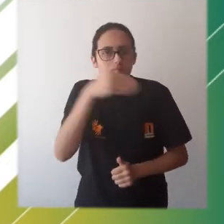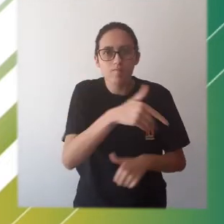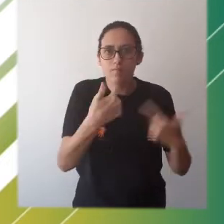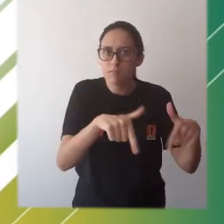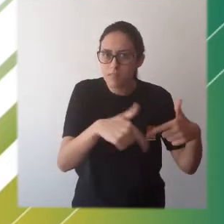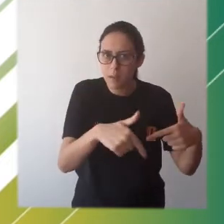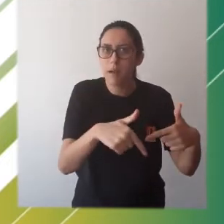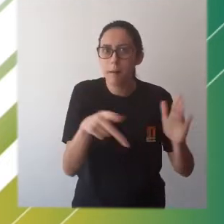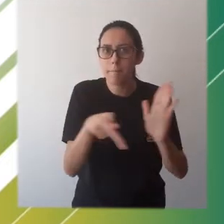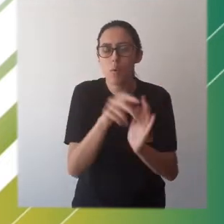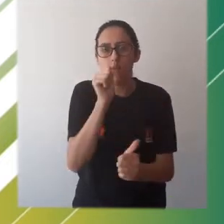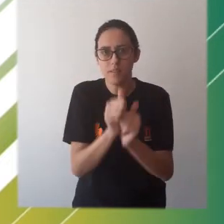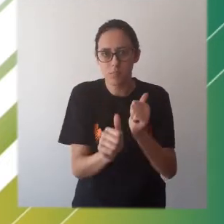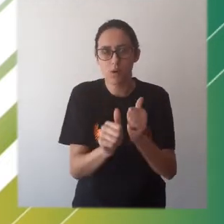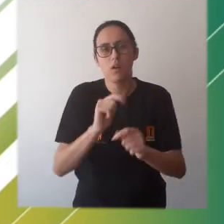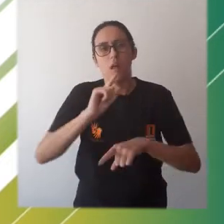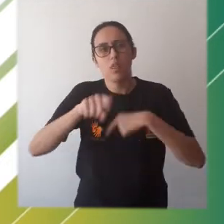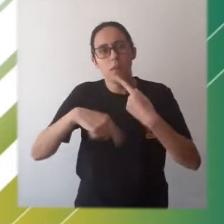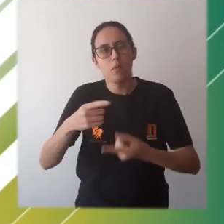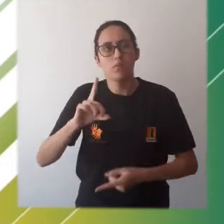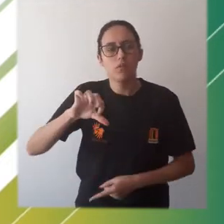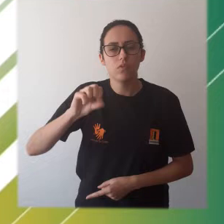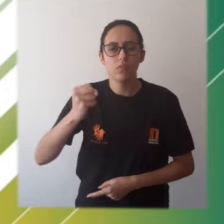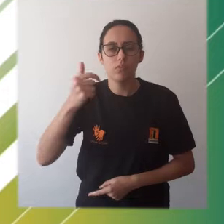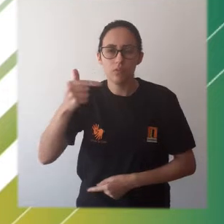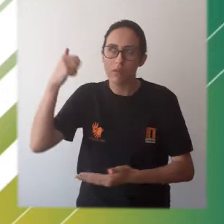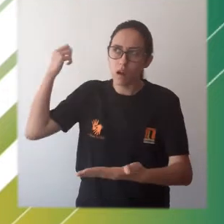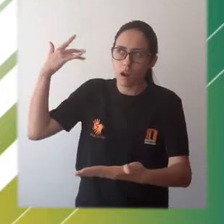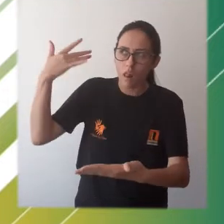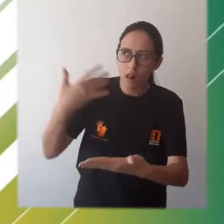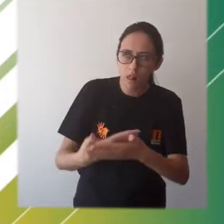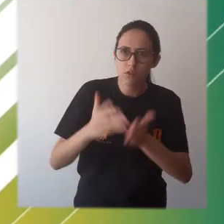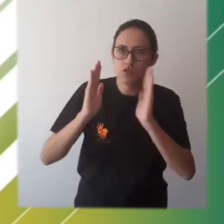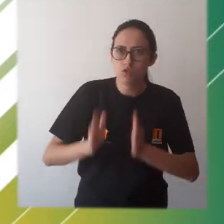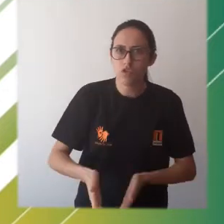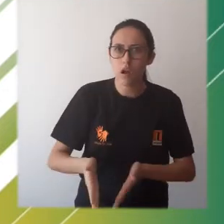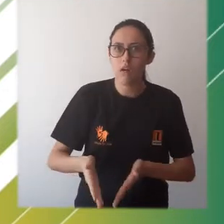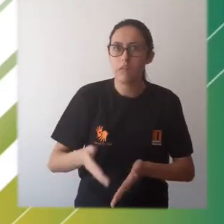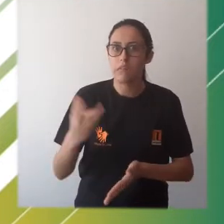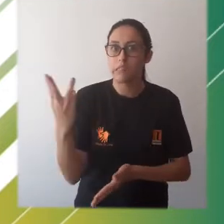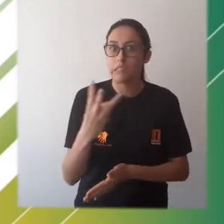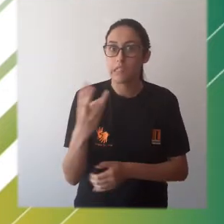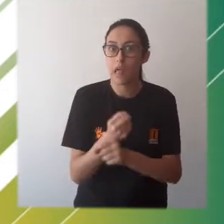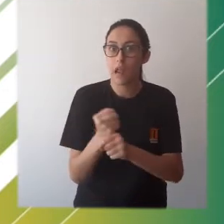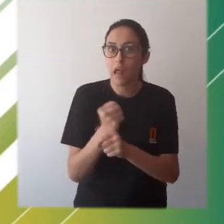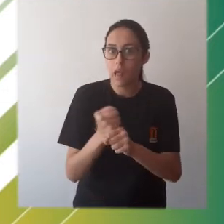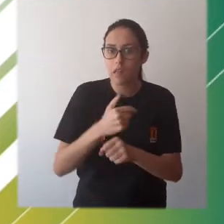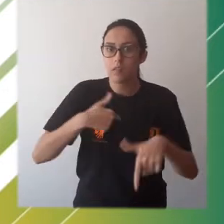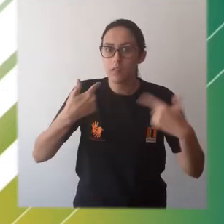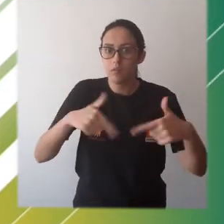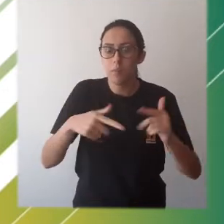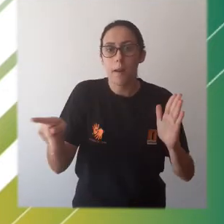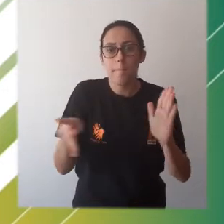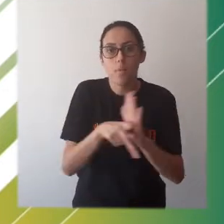pública esportiva, né? De 87 para cá, são 33 anos já atuando no esporte,